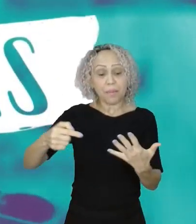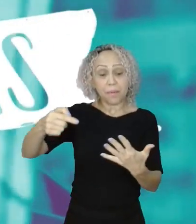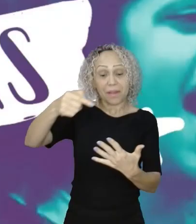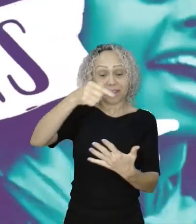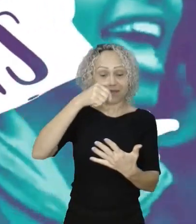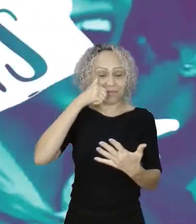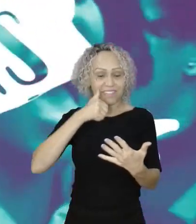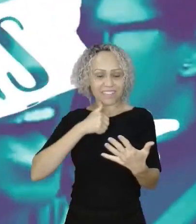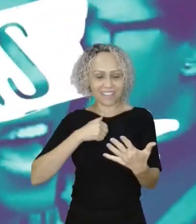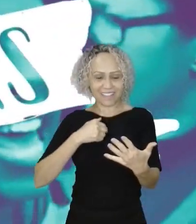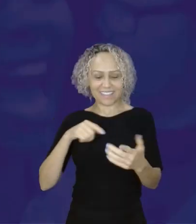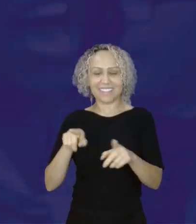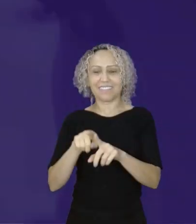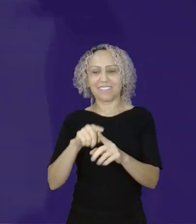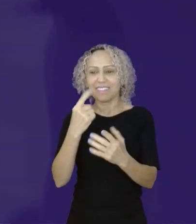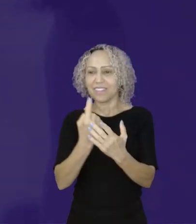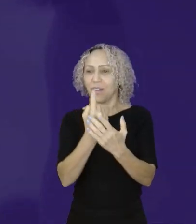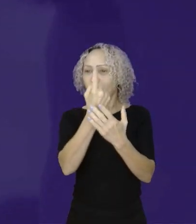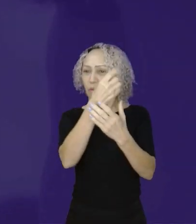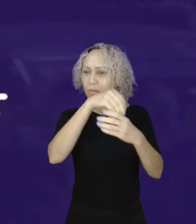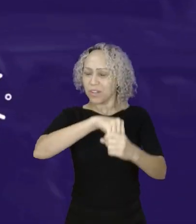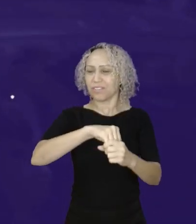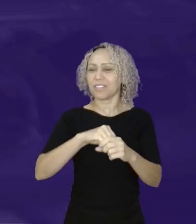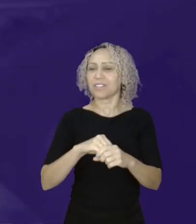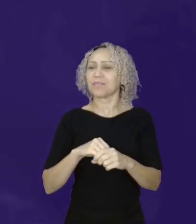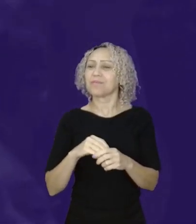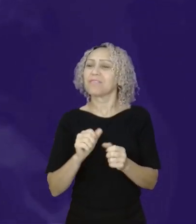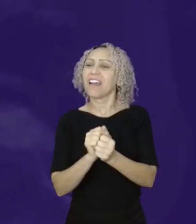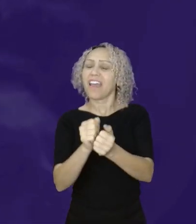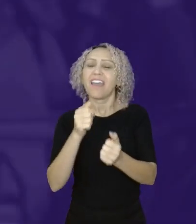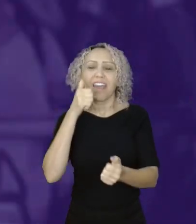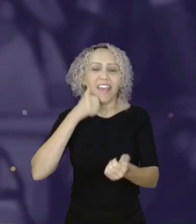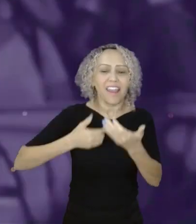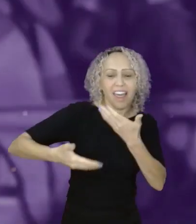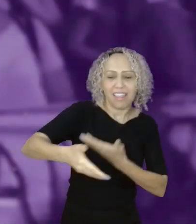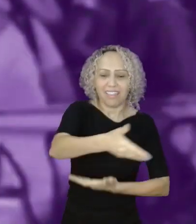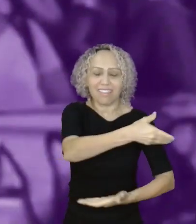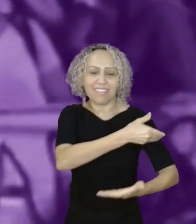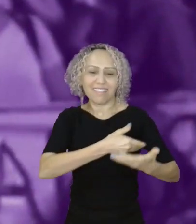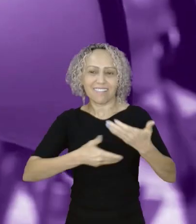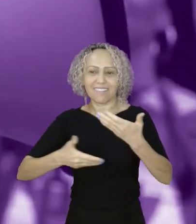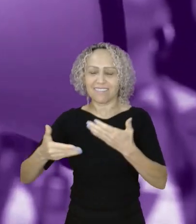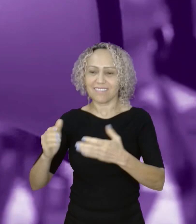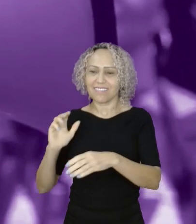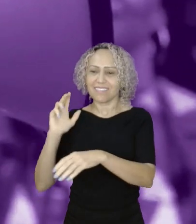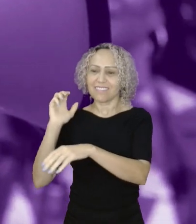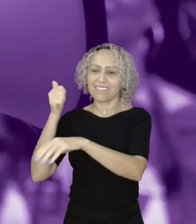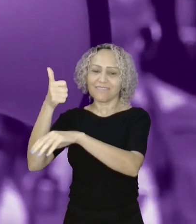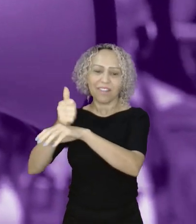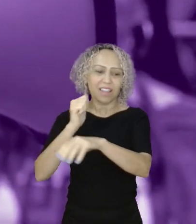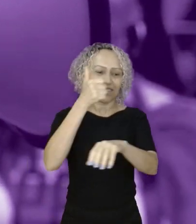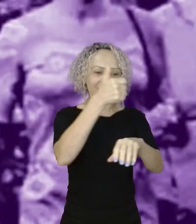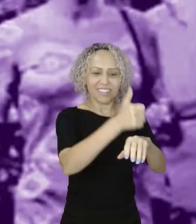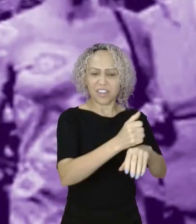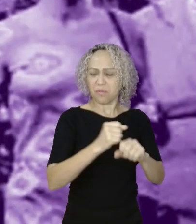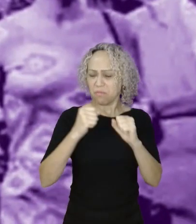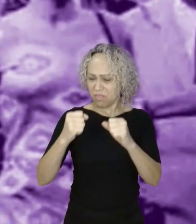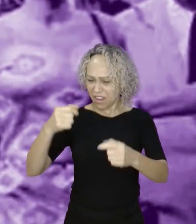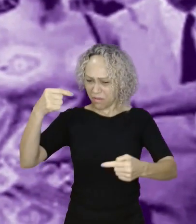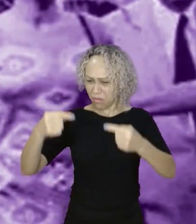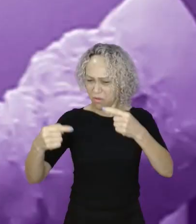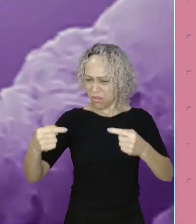Eu sou uma delas, são elas por elas, ocupando os espaços